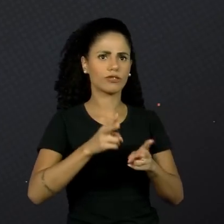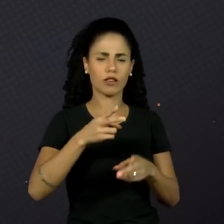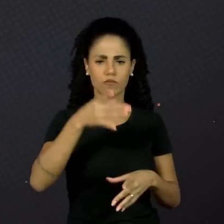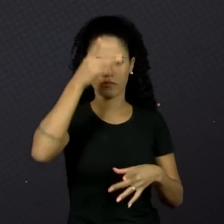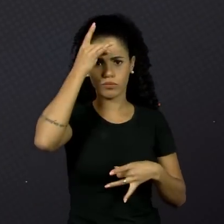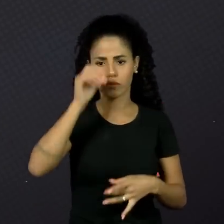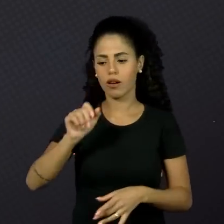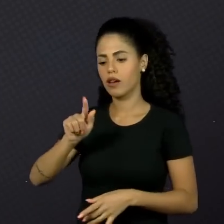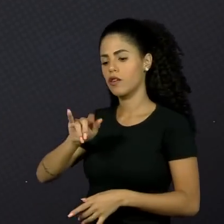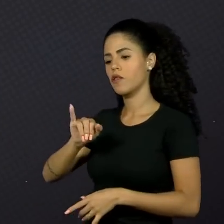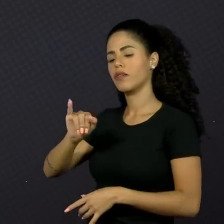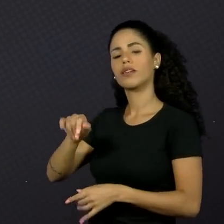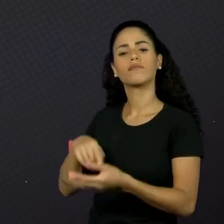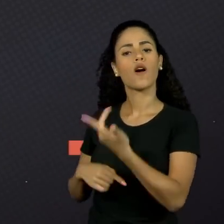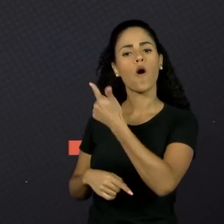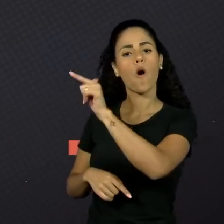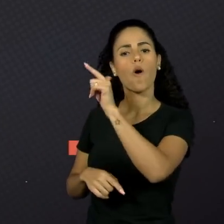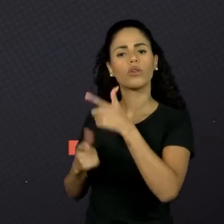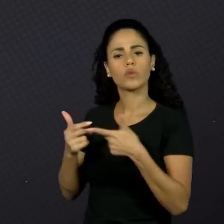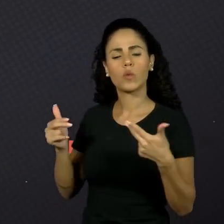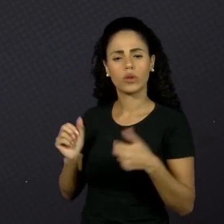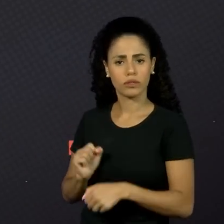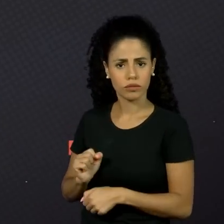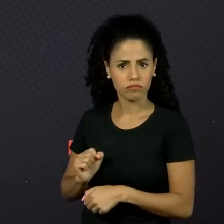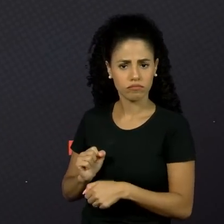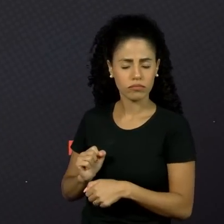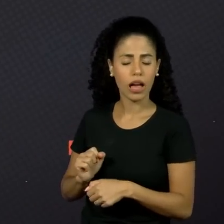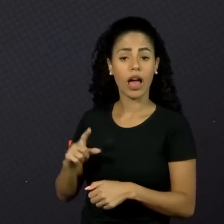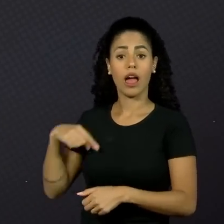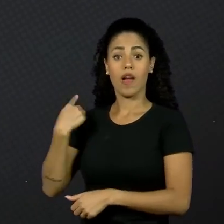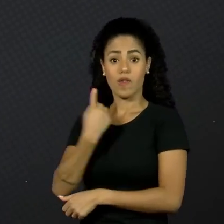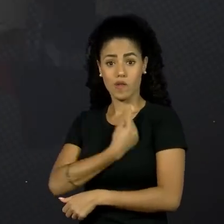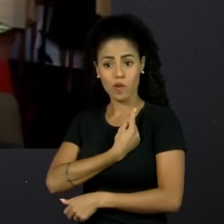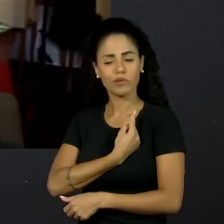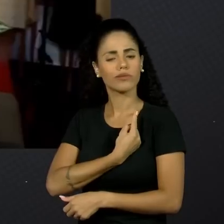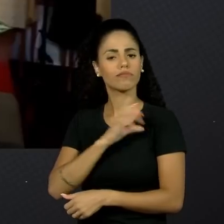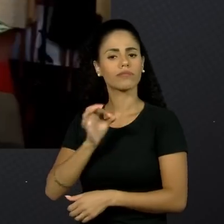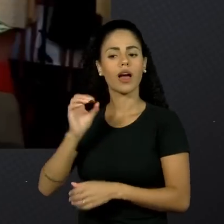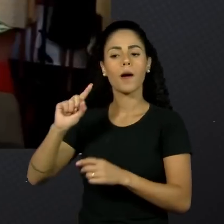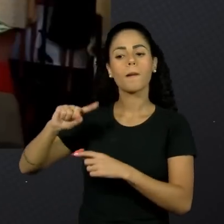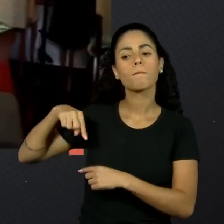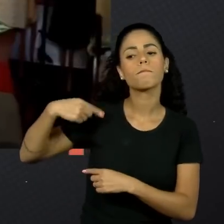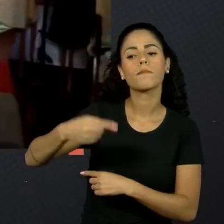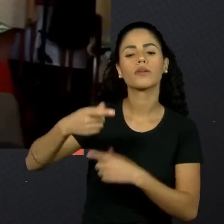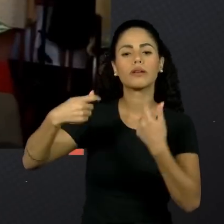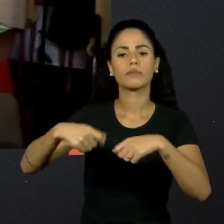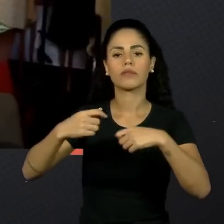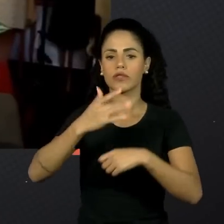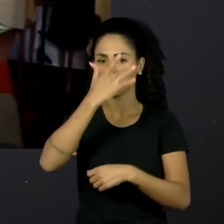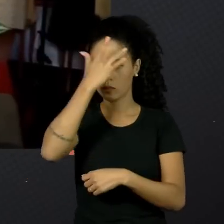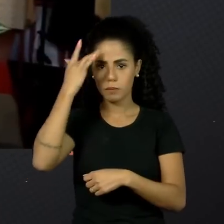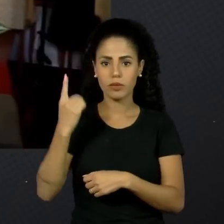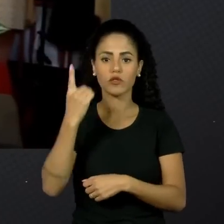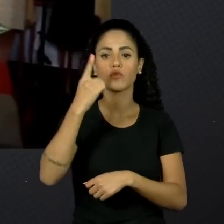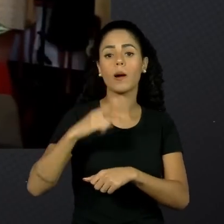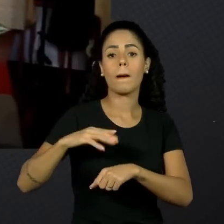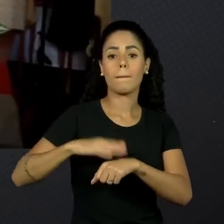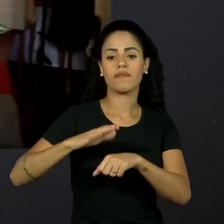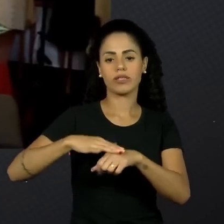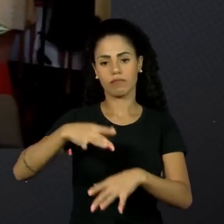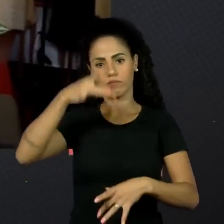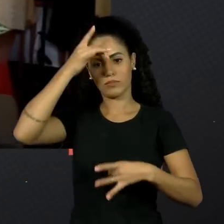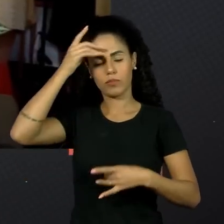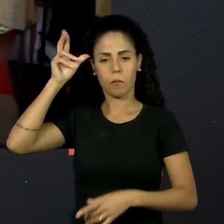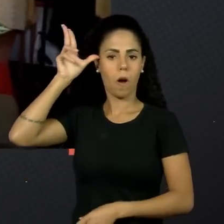Gui fazia Chorus Line. Nossa próxima peça precisava de um cavalo e